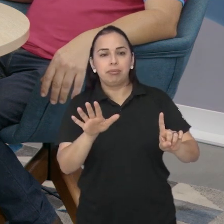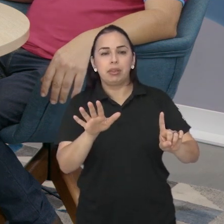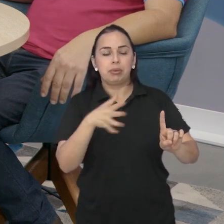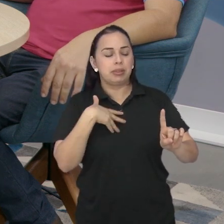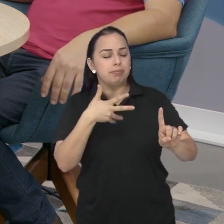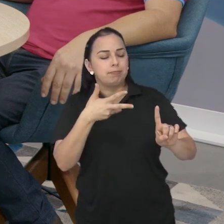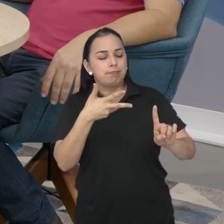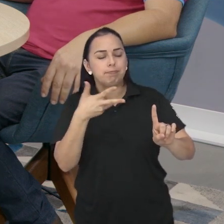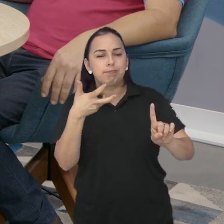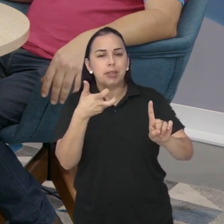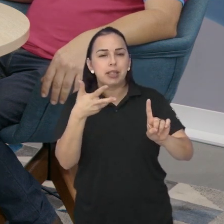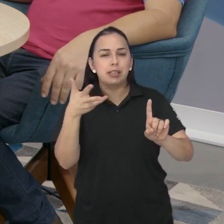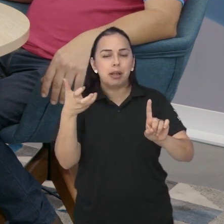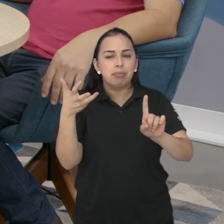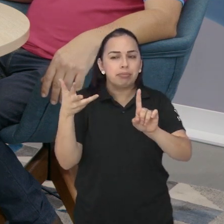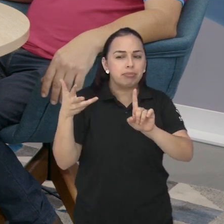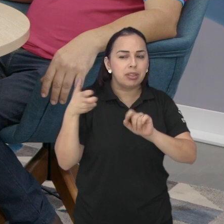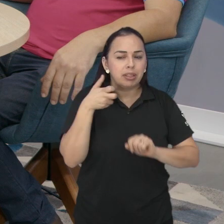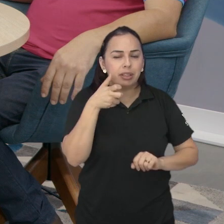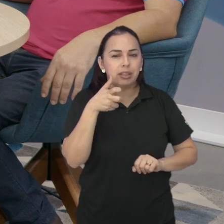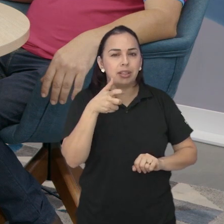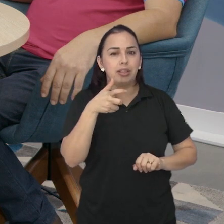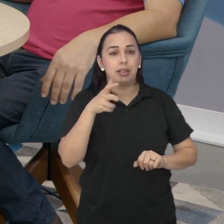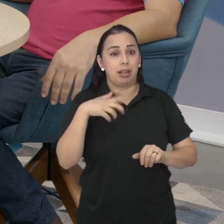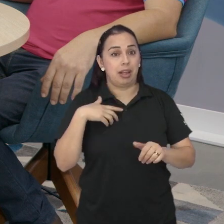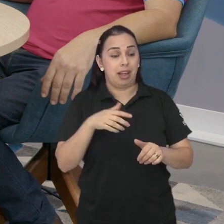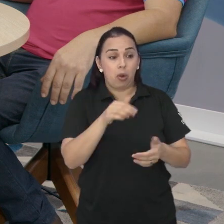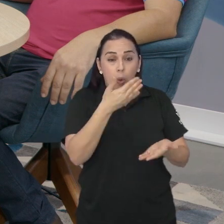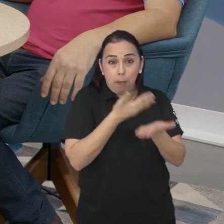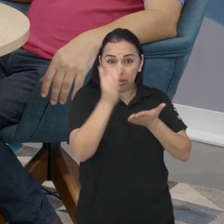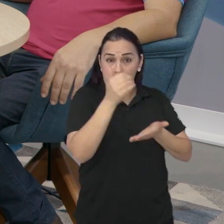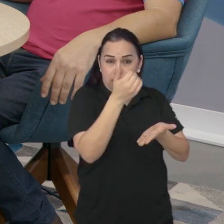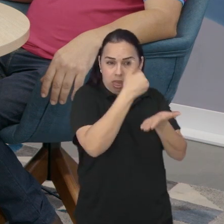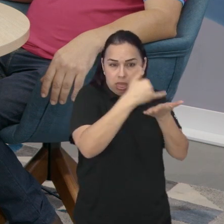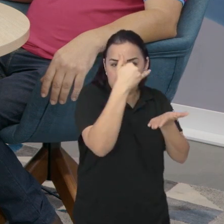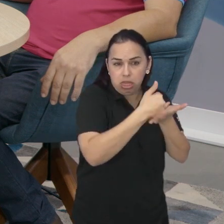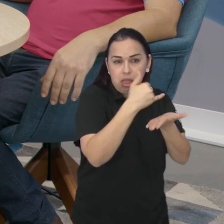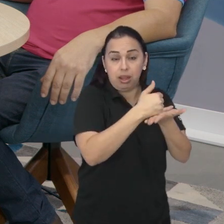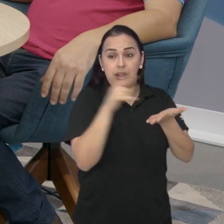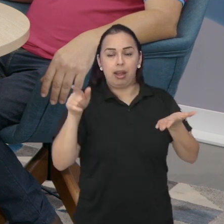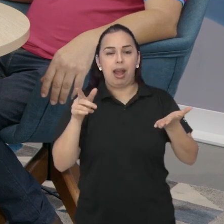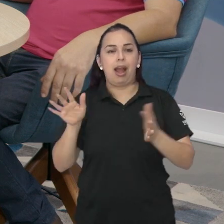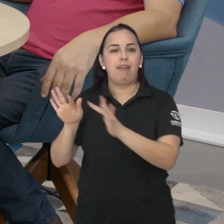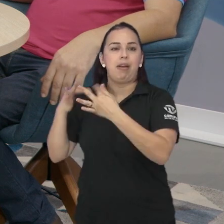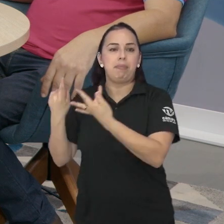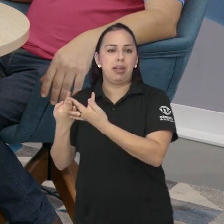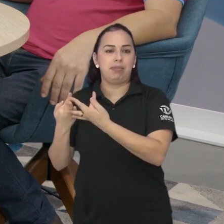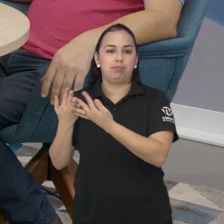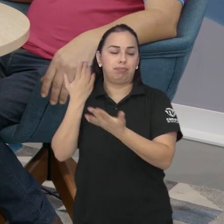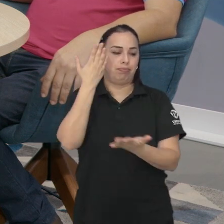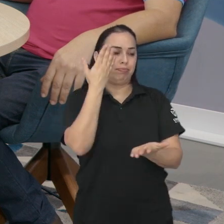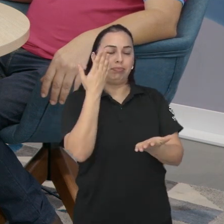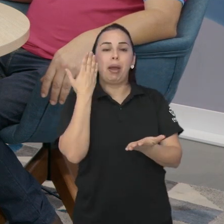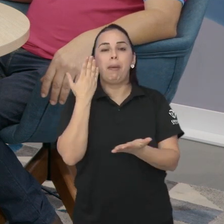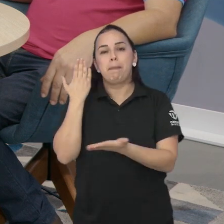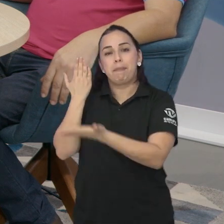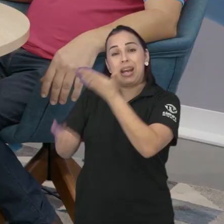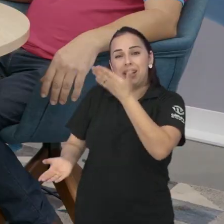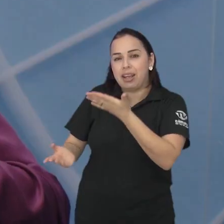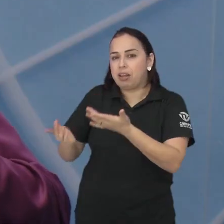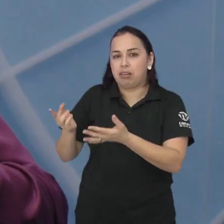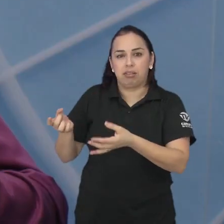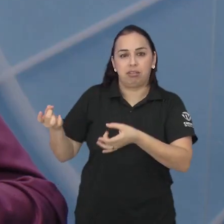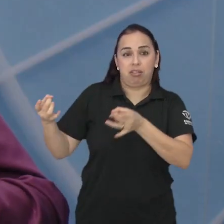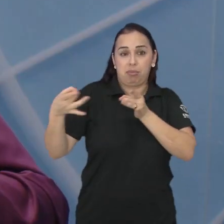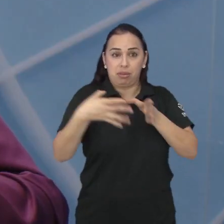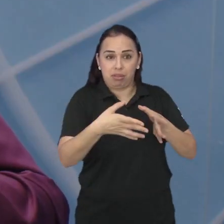ver que o uso da substância, já ele perdeu família, perdeu emprego, perdeu, às vezes, a sua identidade para si. Às